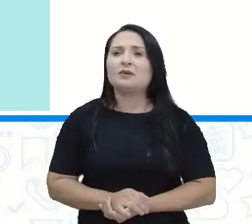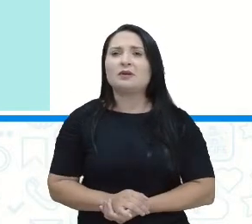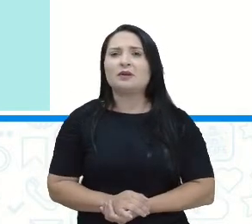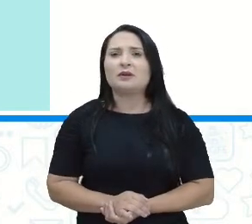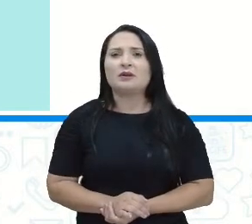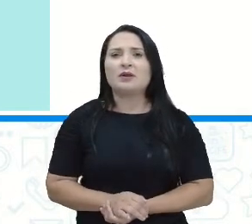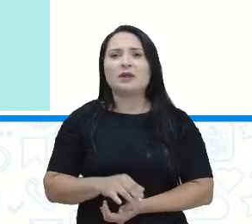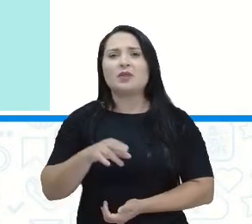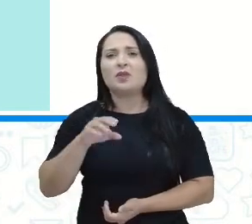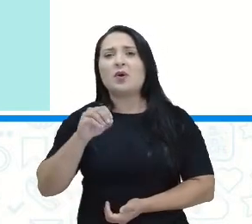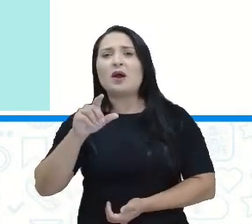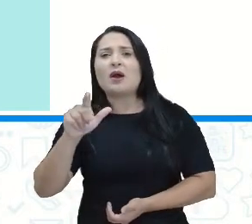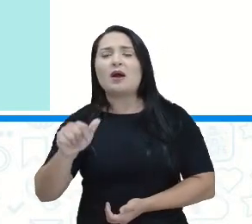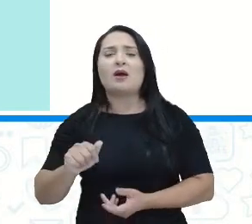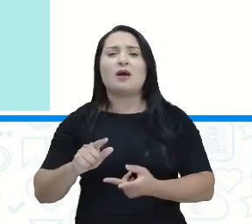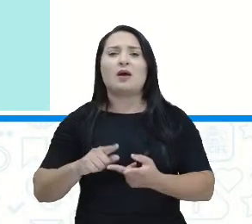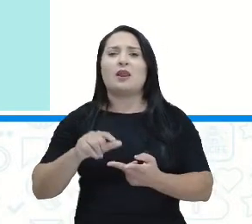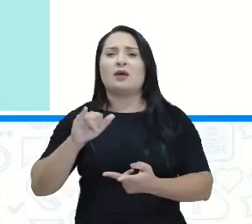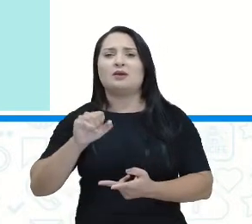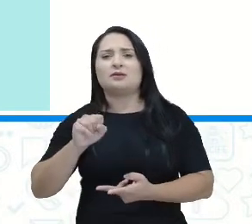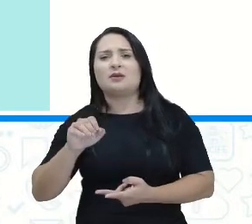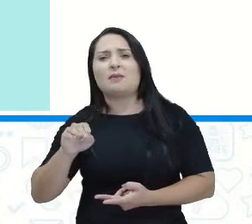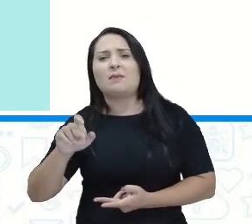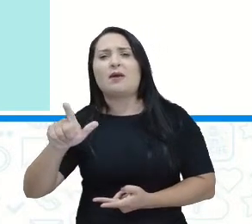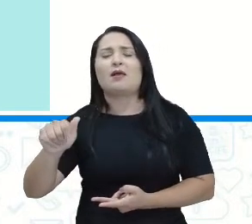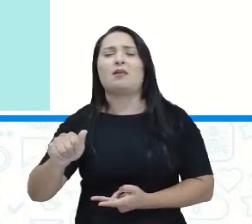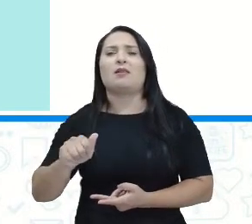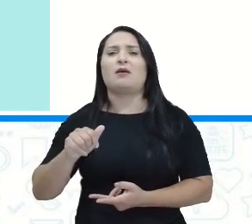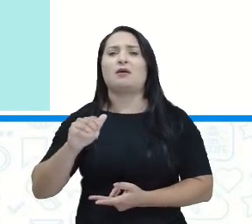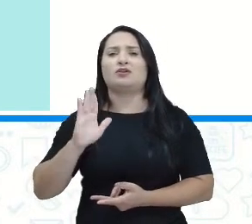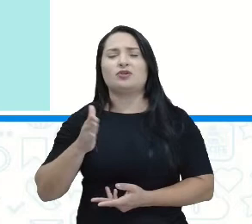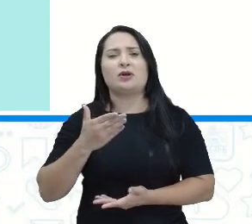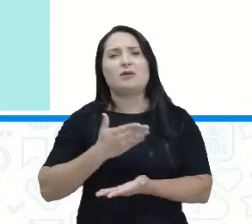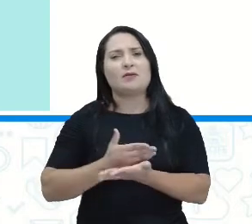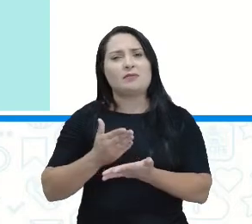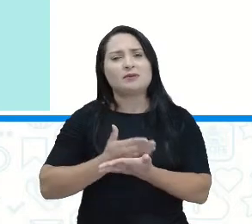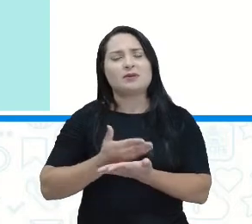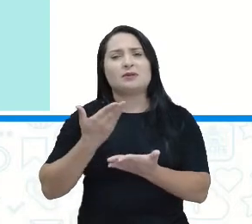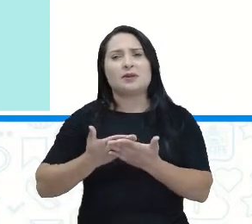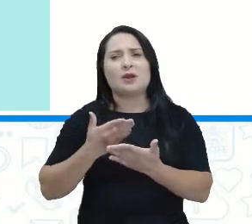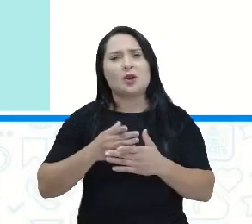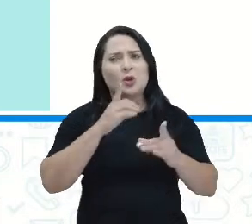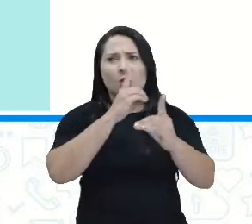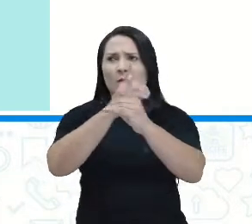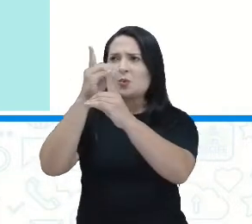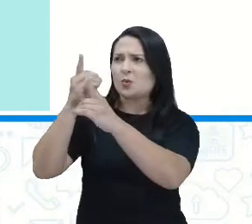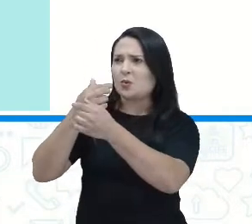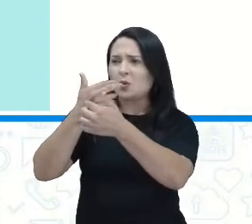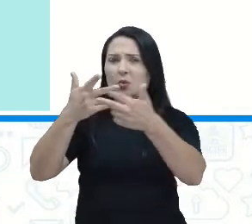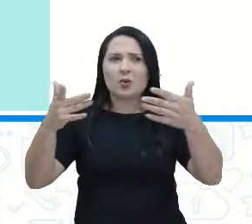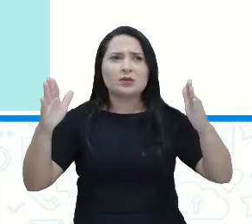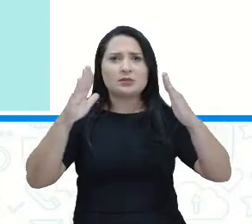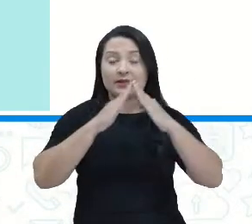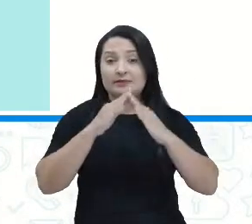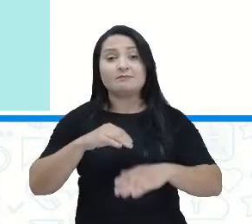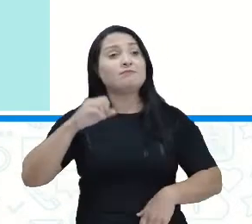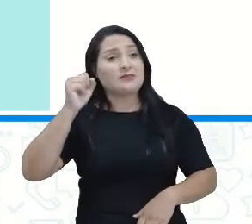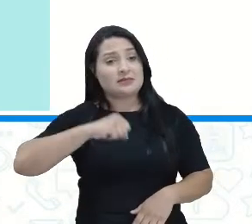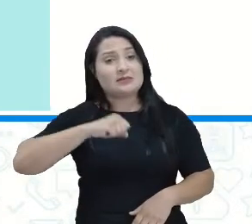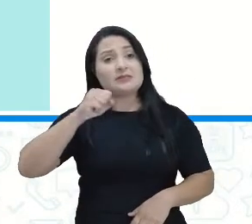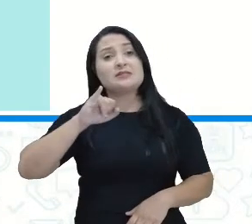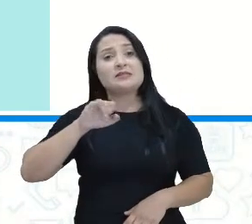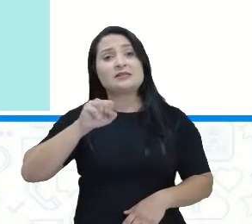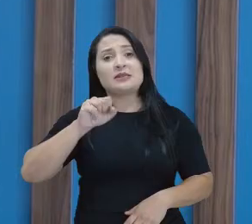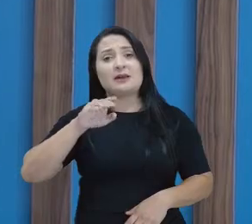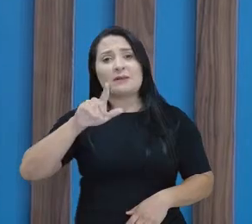Nuala, Isabela, que já estava presente desde o início da aula, conseguiram encontrar alguma coisa em casa? Sim, a Isabela